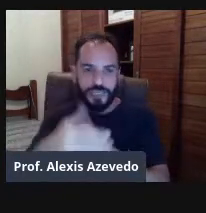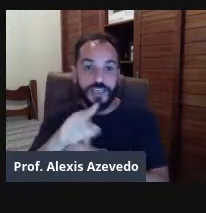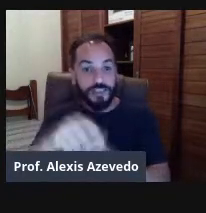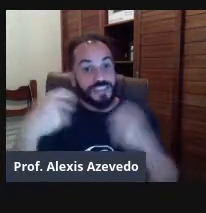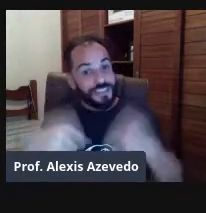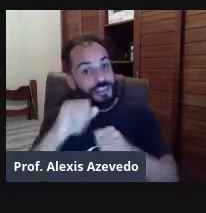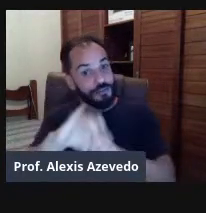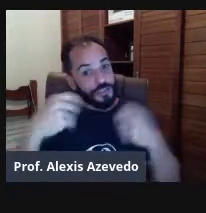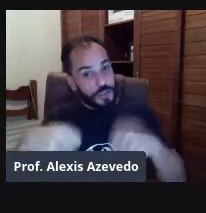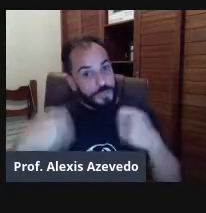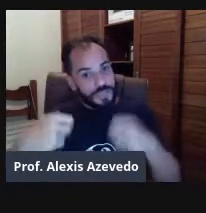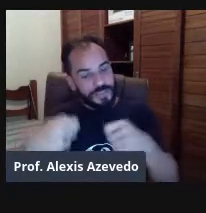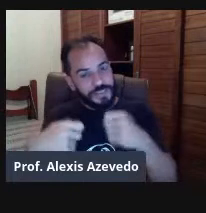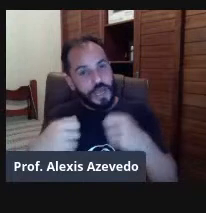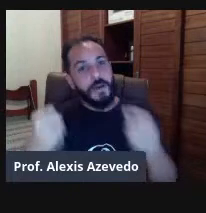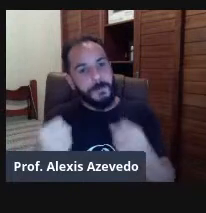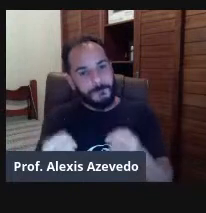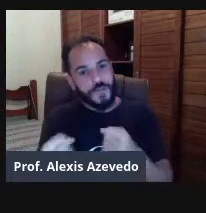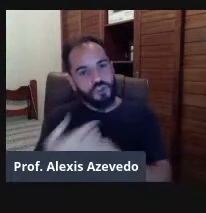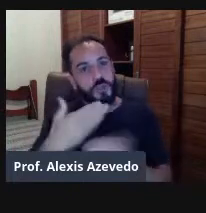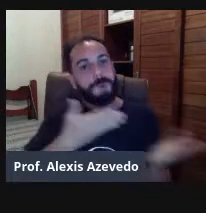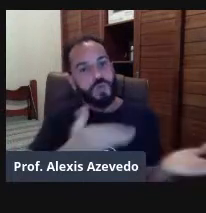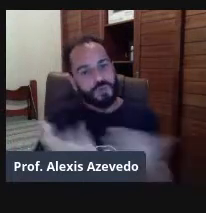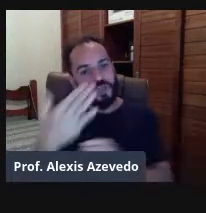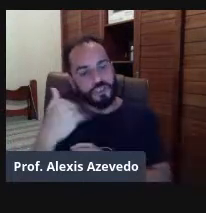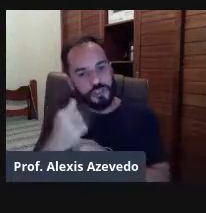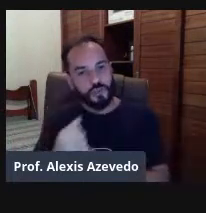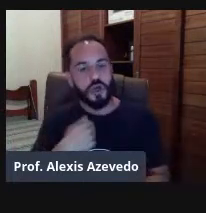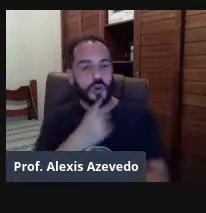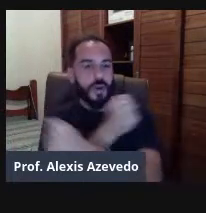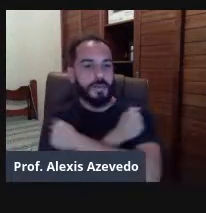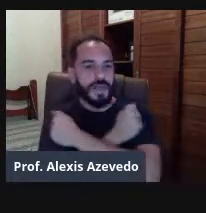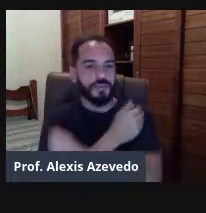escola. Um abraço.